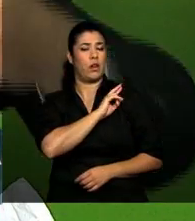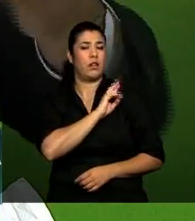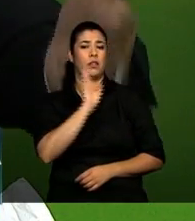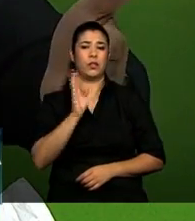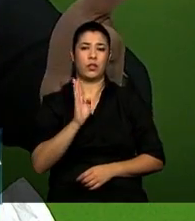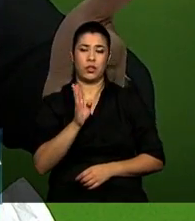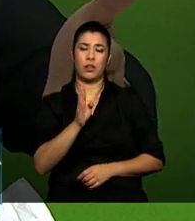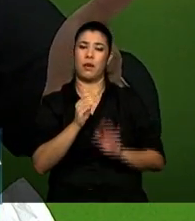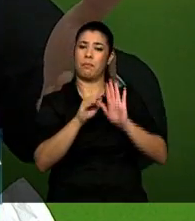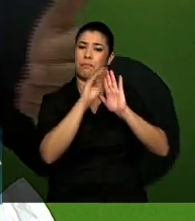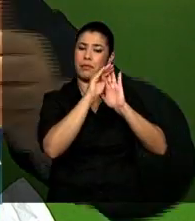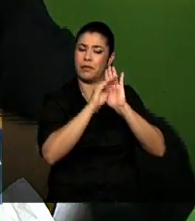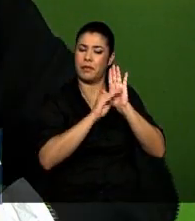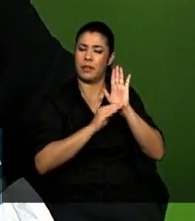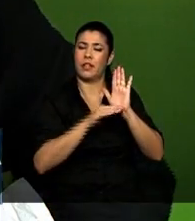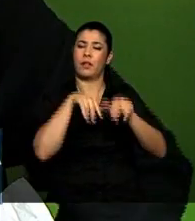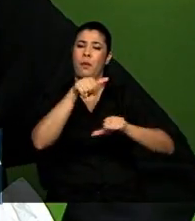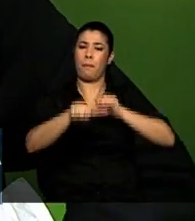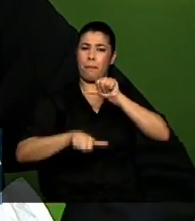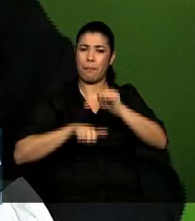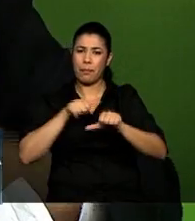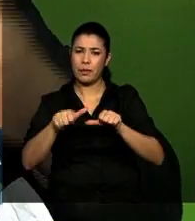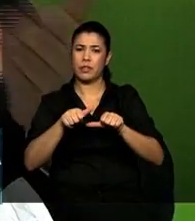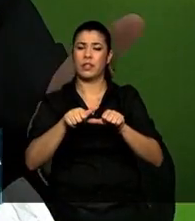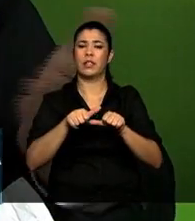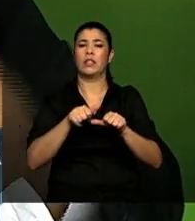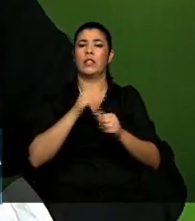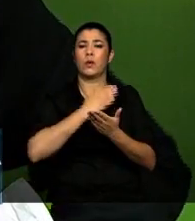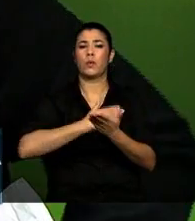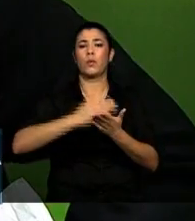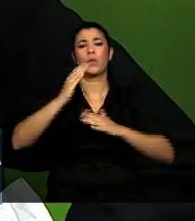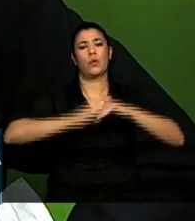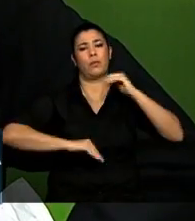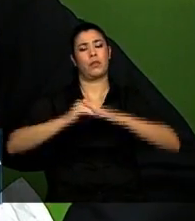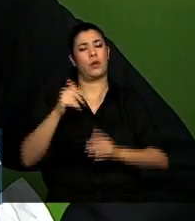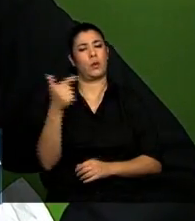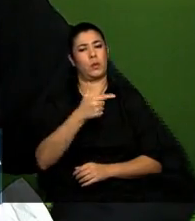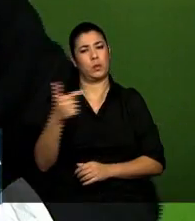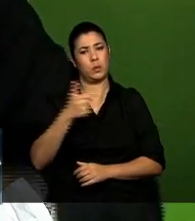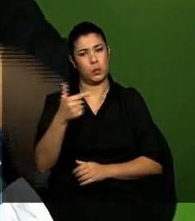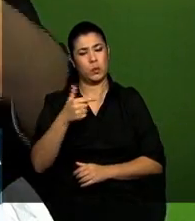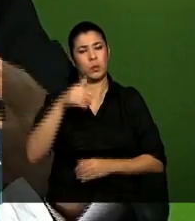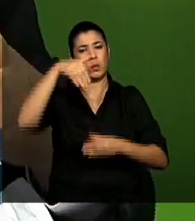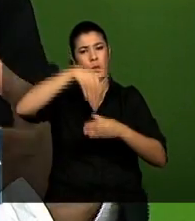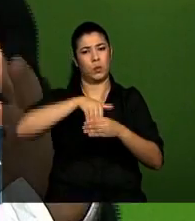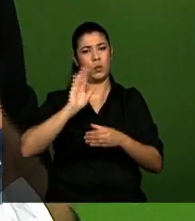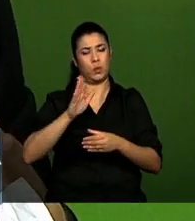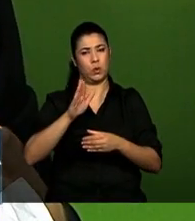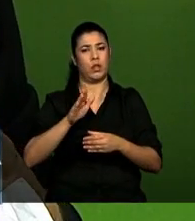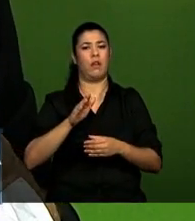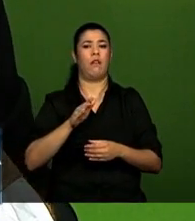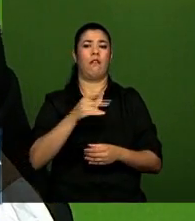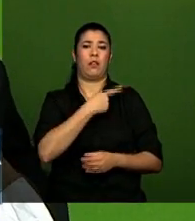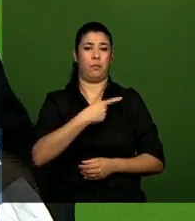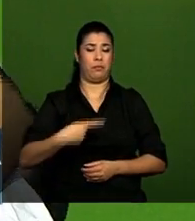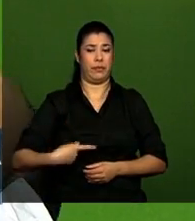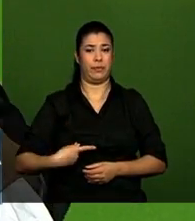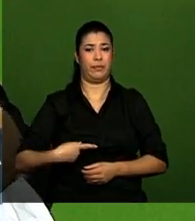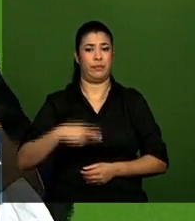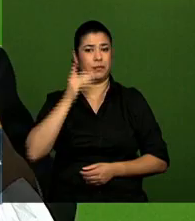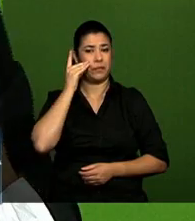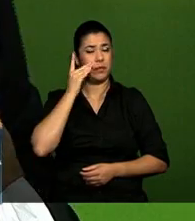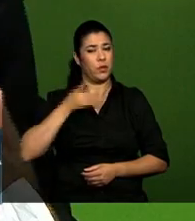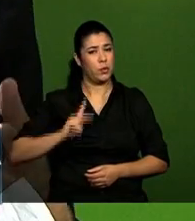que já começou a ser implementada no nosso país né esse segundo mandato da presidenta Dilma e a ideia eh de